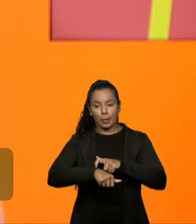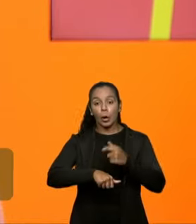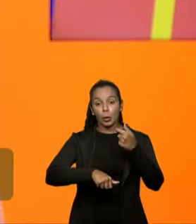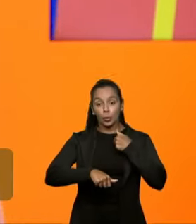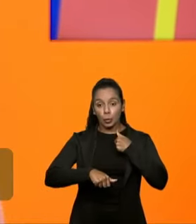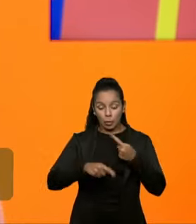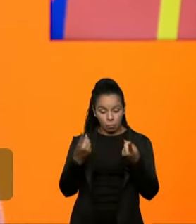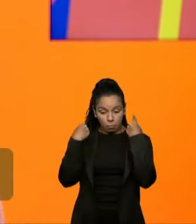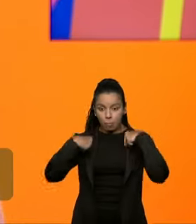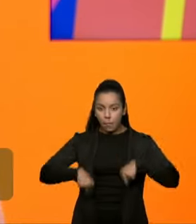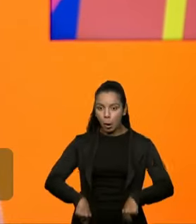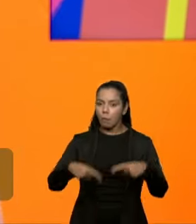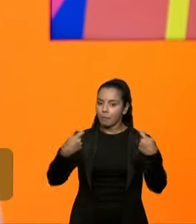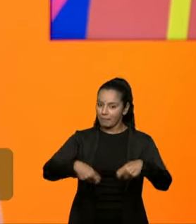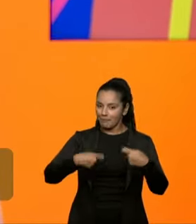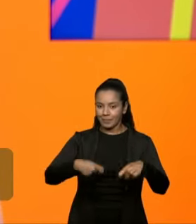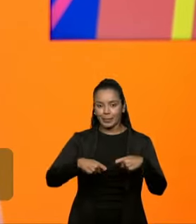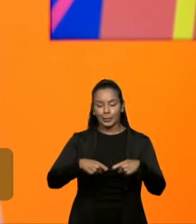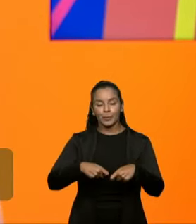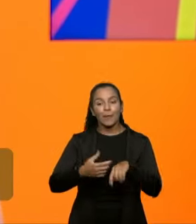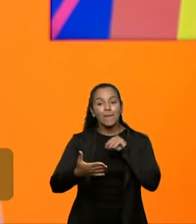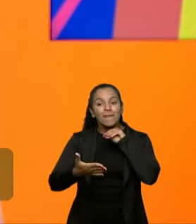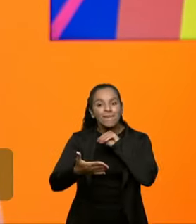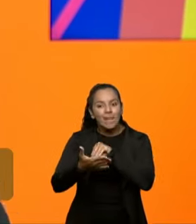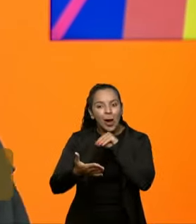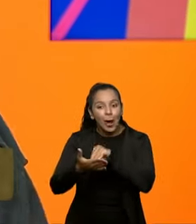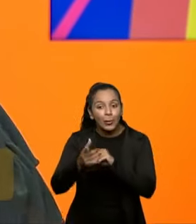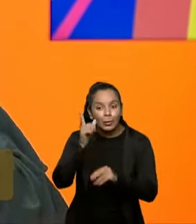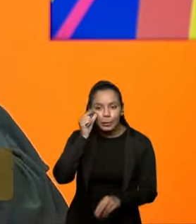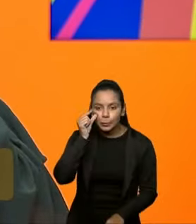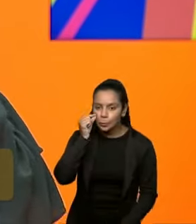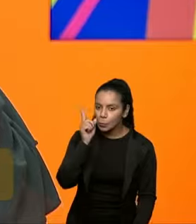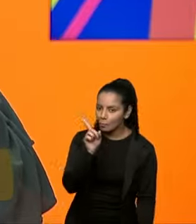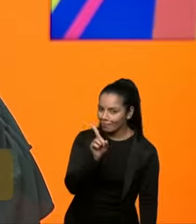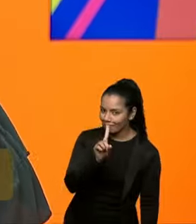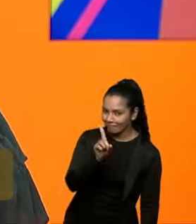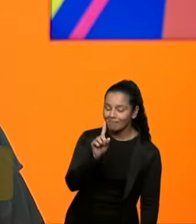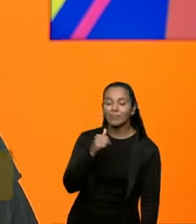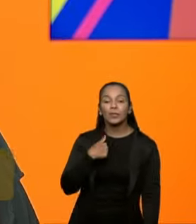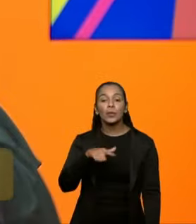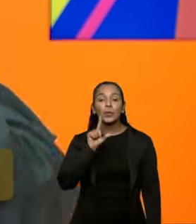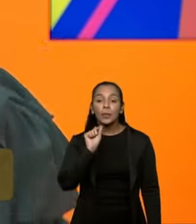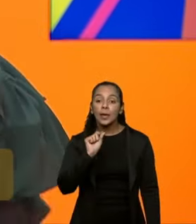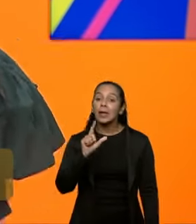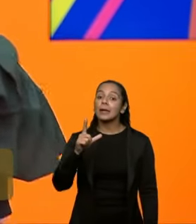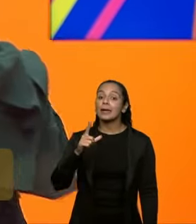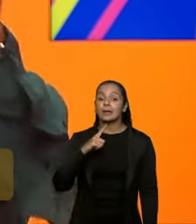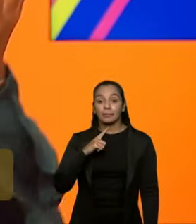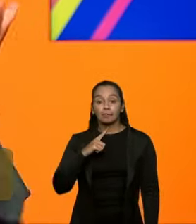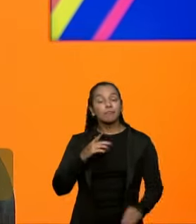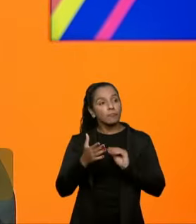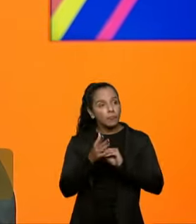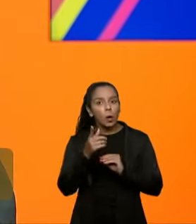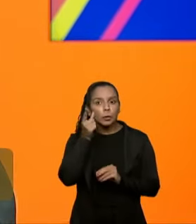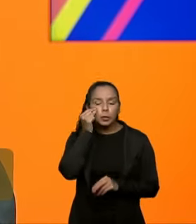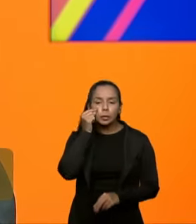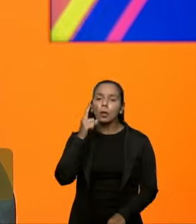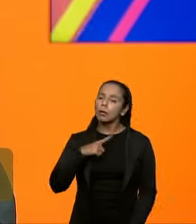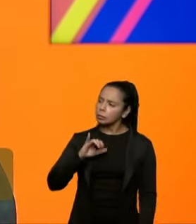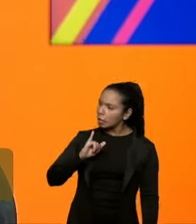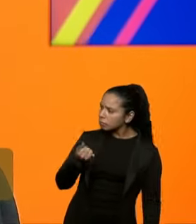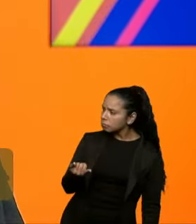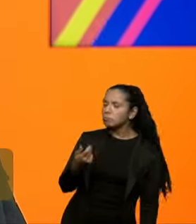biológico necessita. Insônia não. Insônia, eu tenho a oportunidade, eu tenho as circunstâncias para